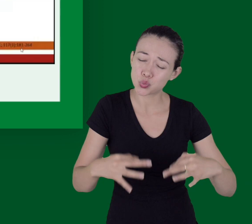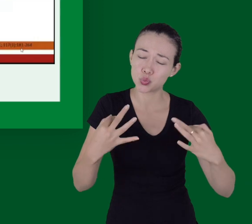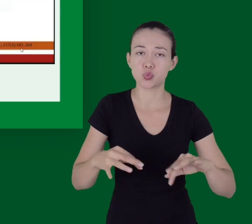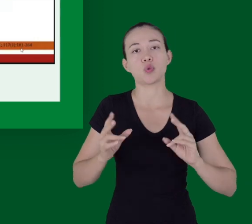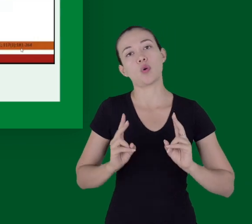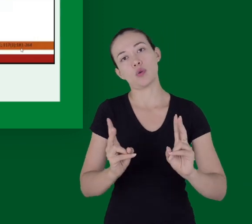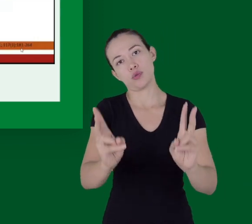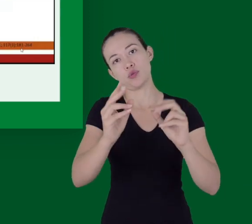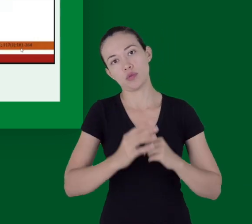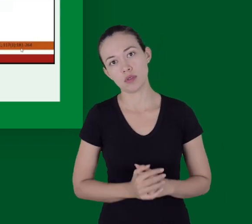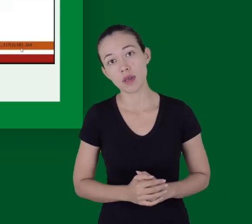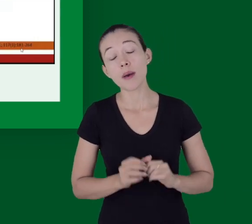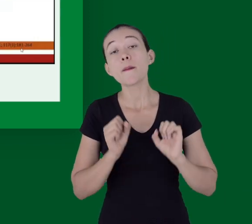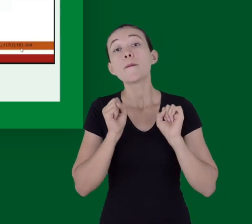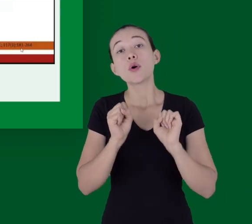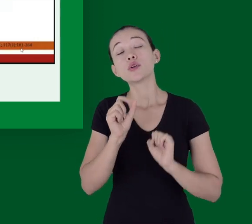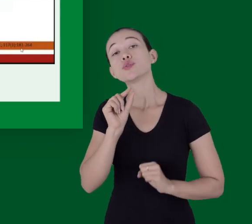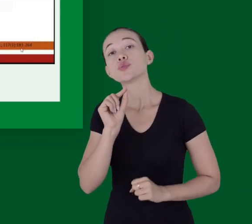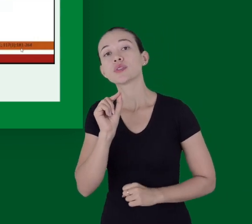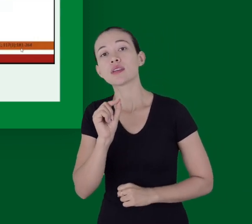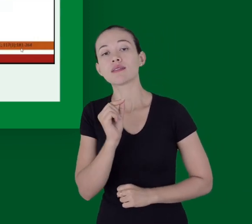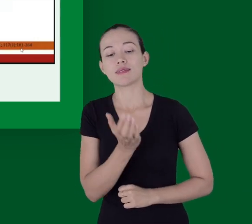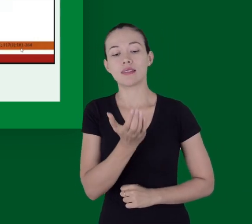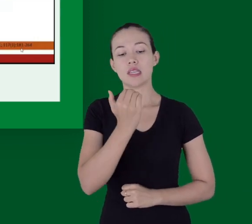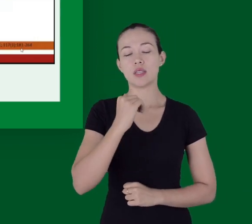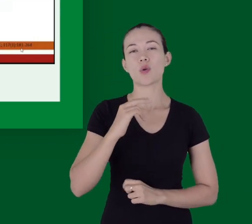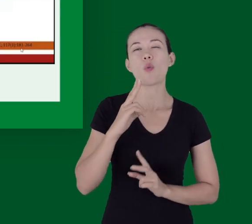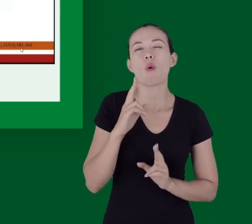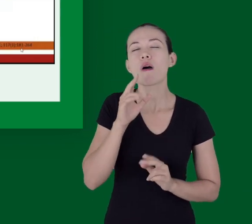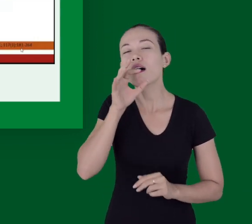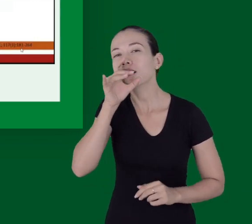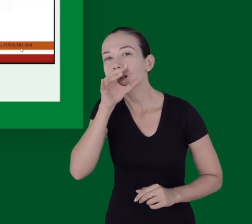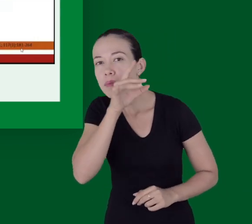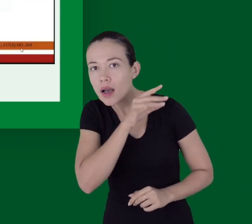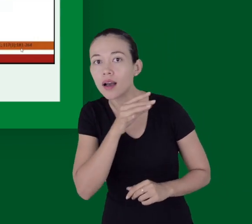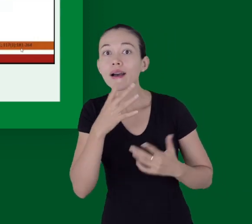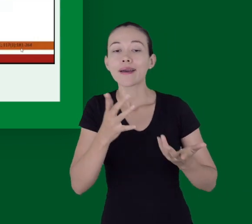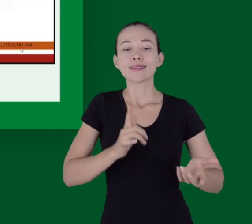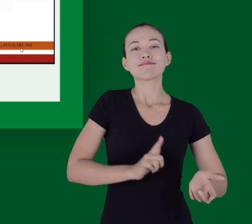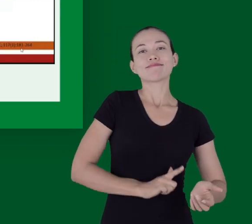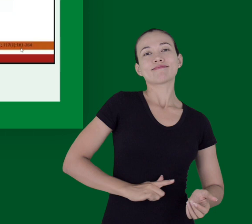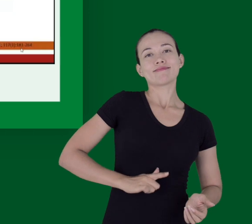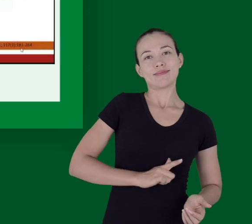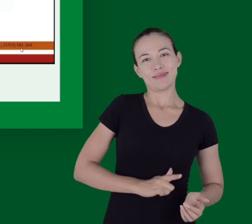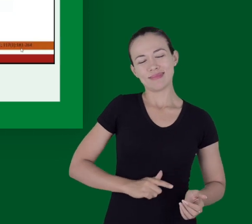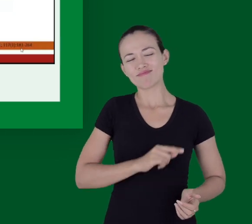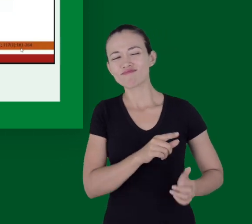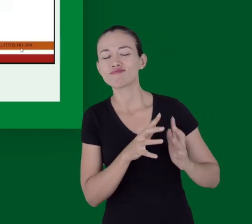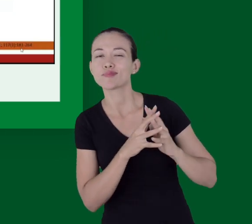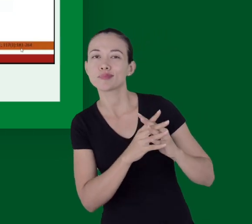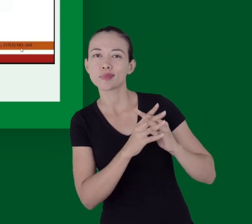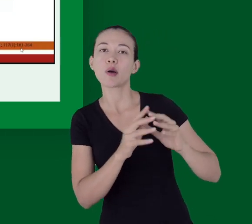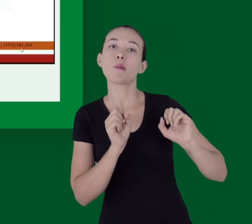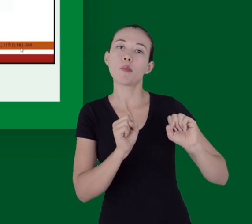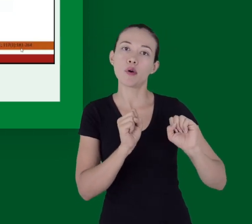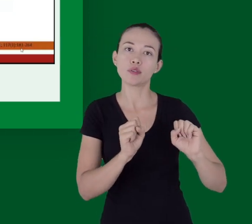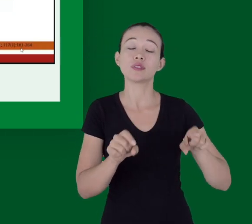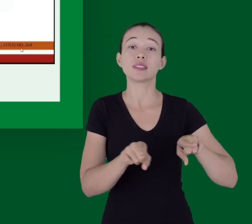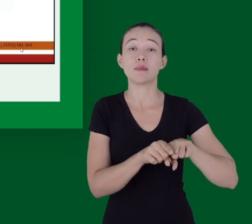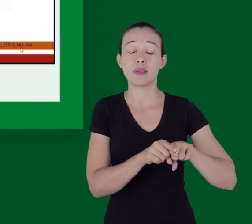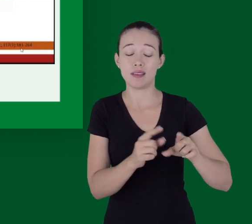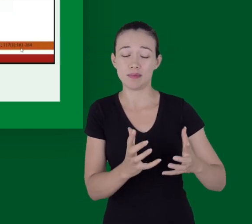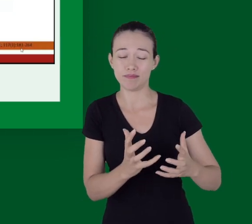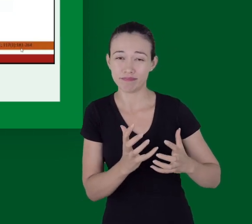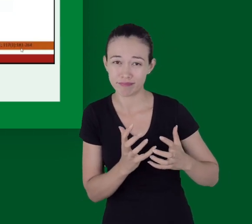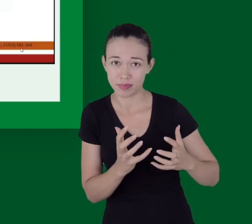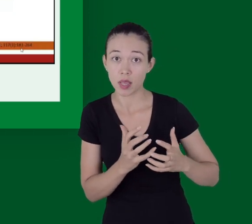mal localizada mesmo. Pode ser queimação, então pode se confundir com uma gastrite, alguma coisa assim, ou pressão, e ela geralmente é